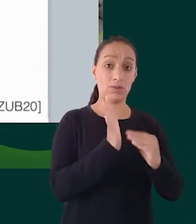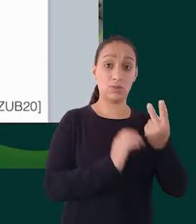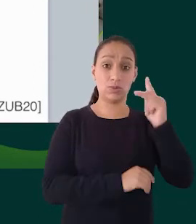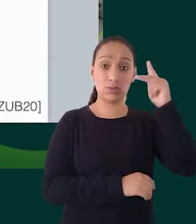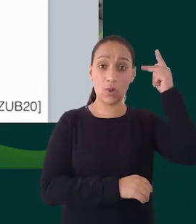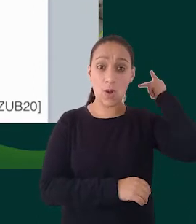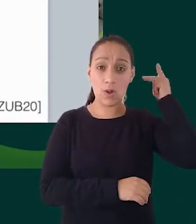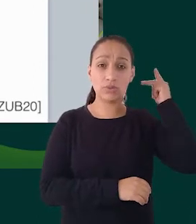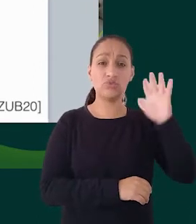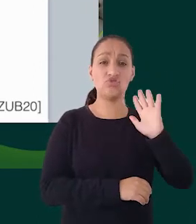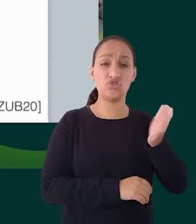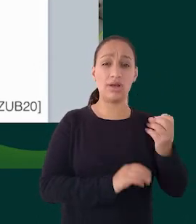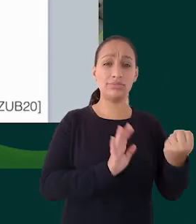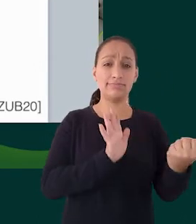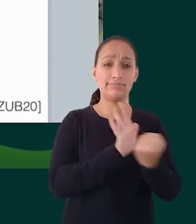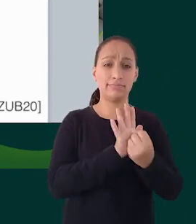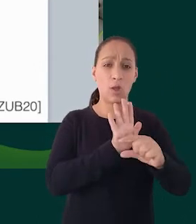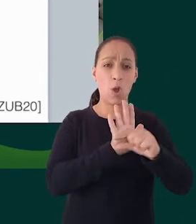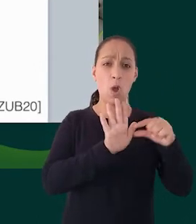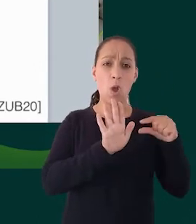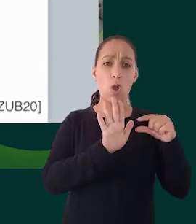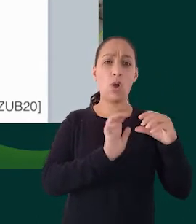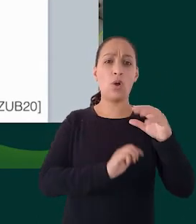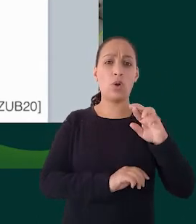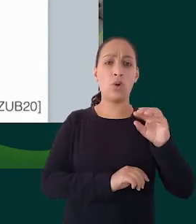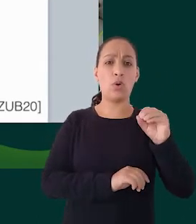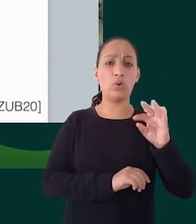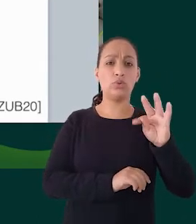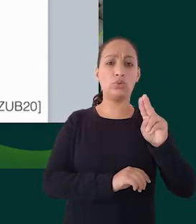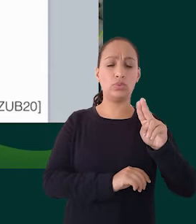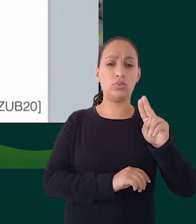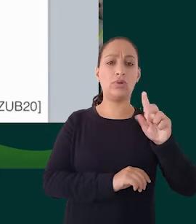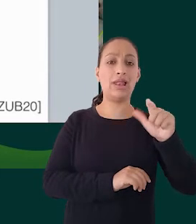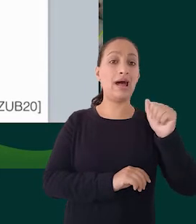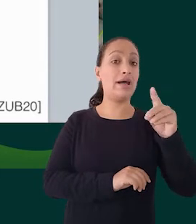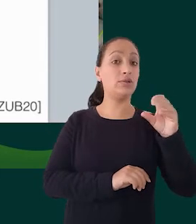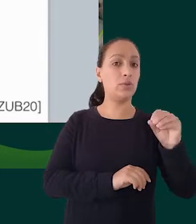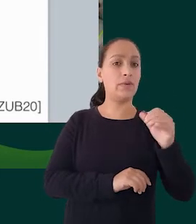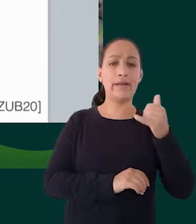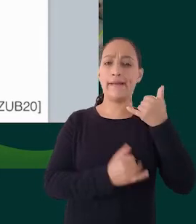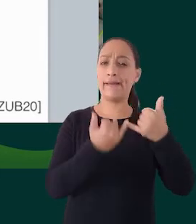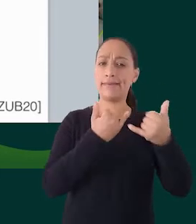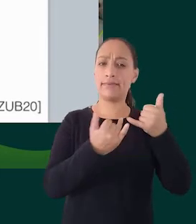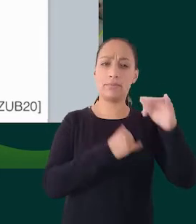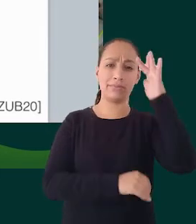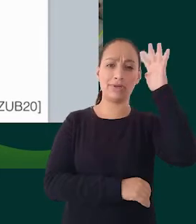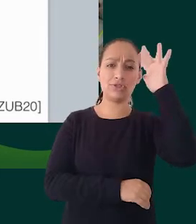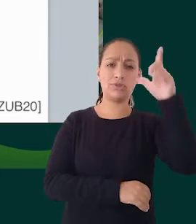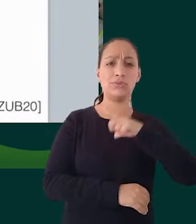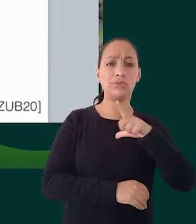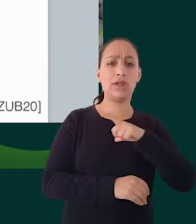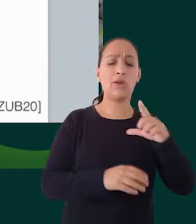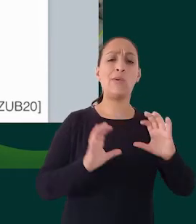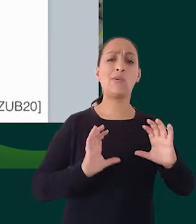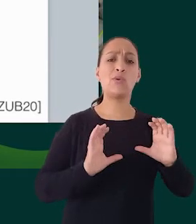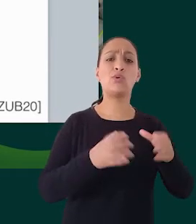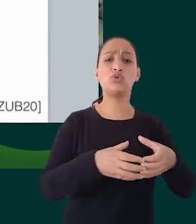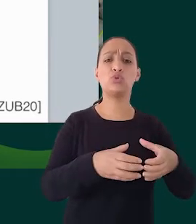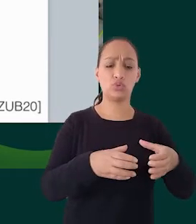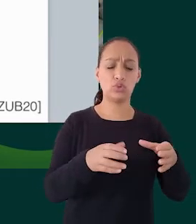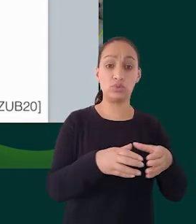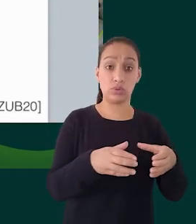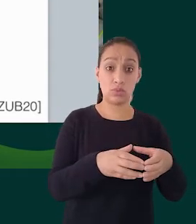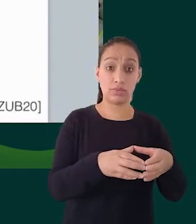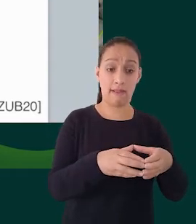históricos rotulados. Por exemplo, imagina que eu tenho um conjunto